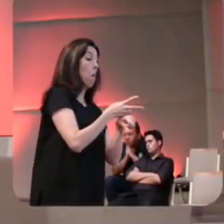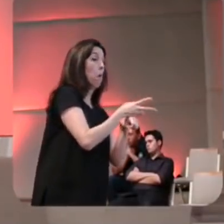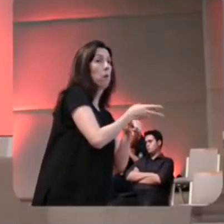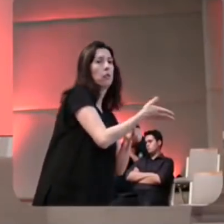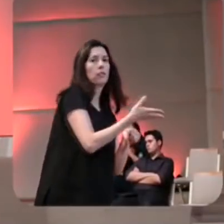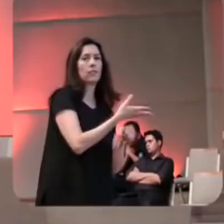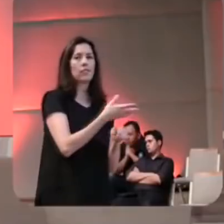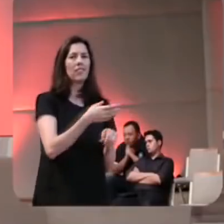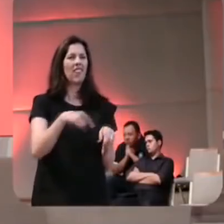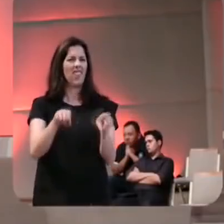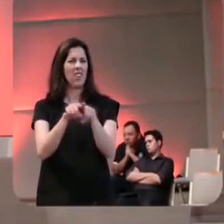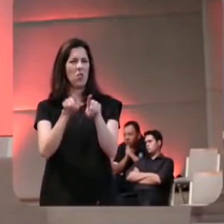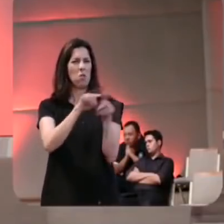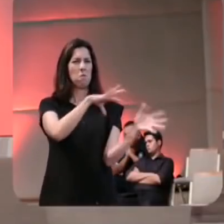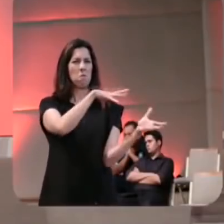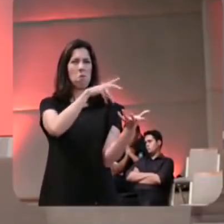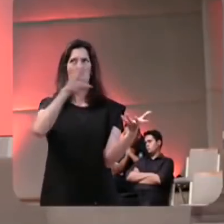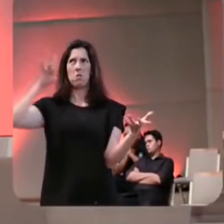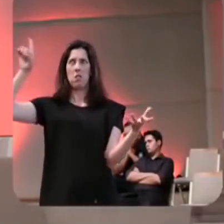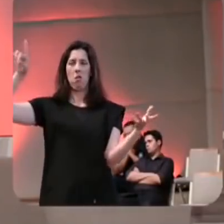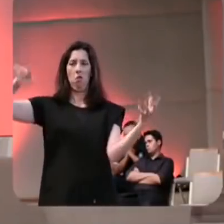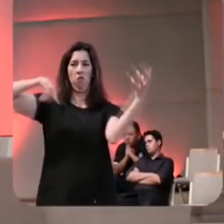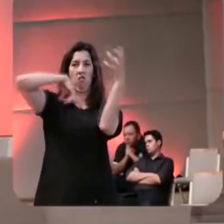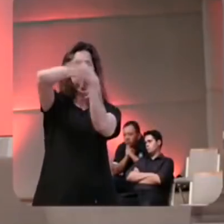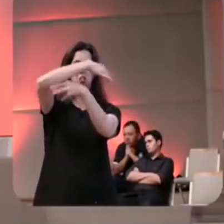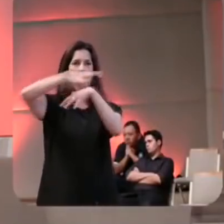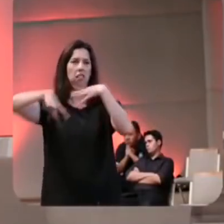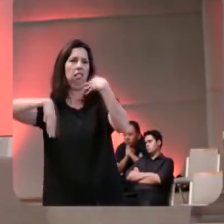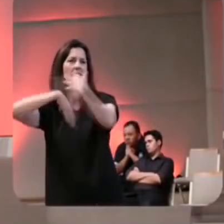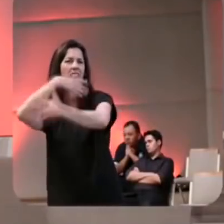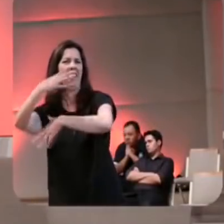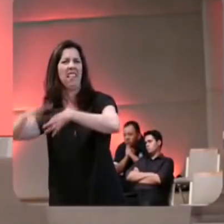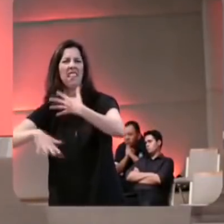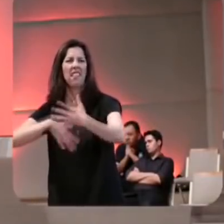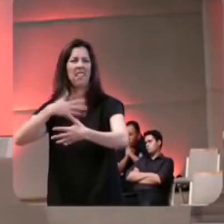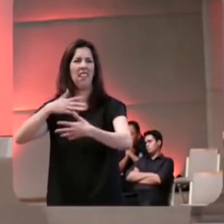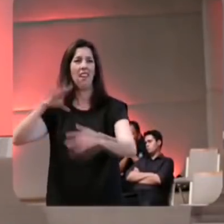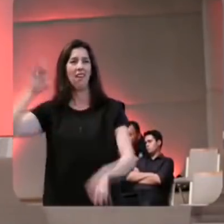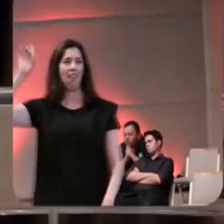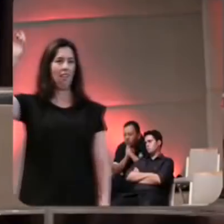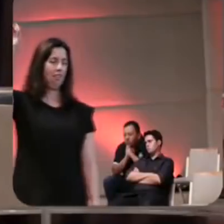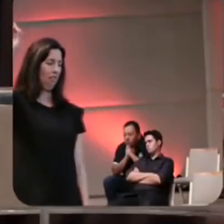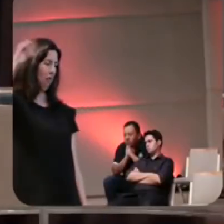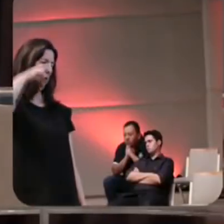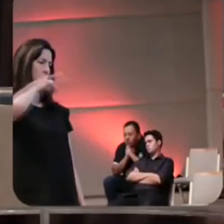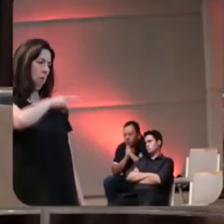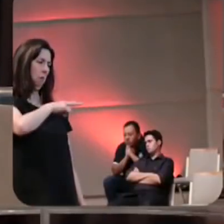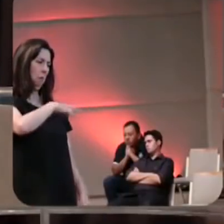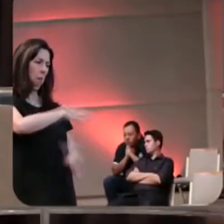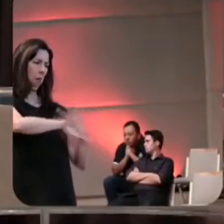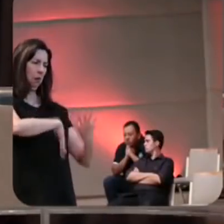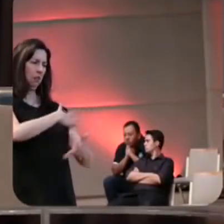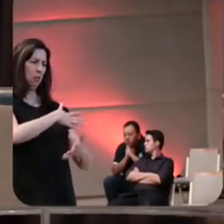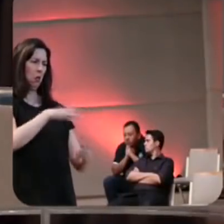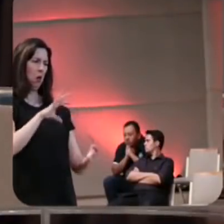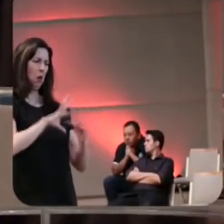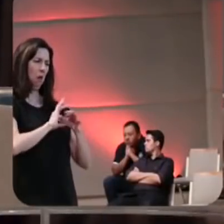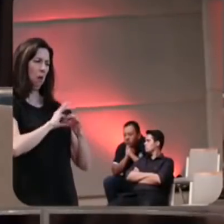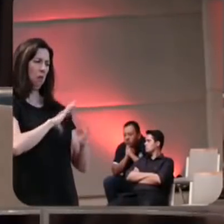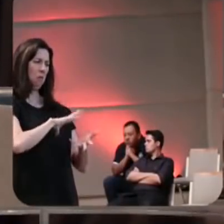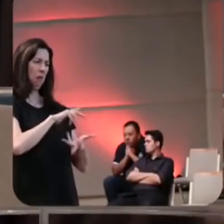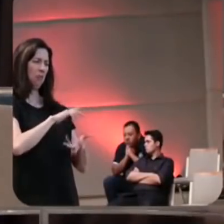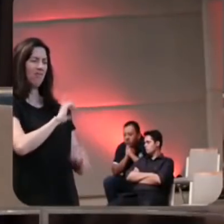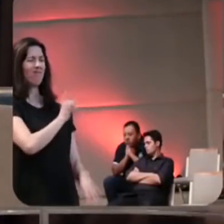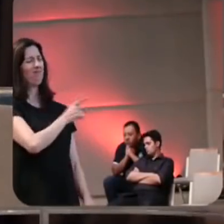acabar misturando. E na medida em que a gente mistura, Deus não aprova. Porque o lugar